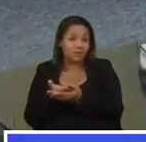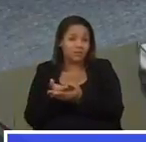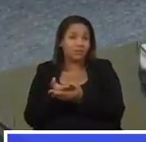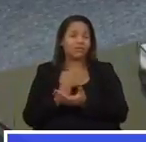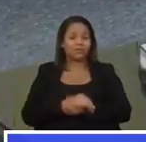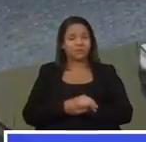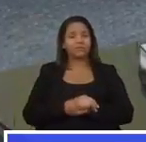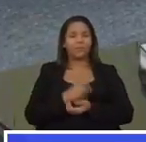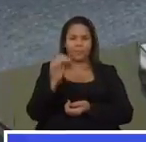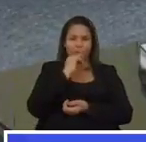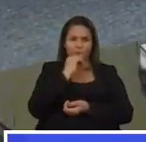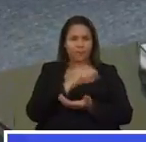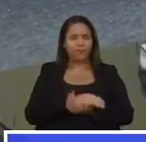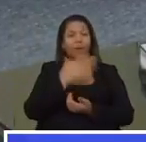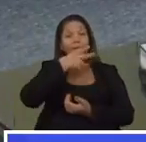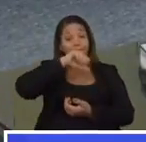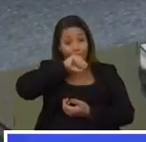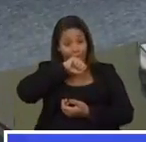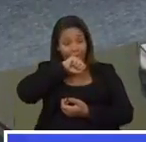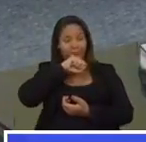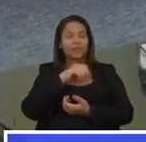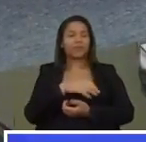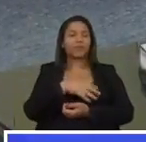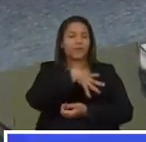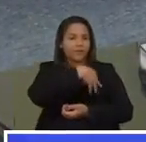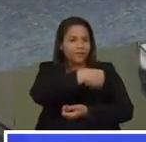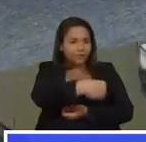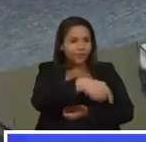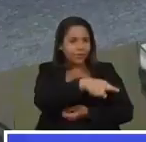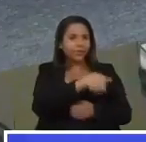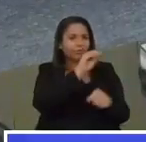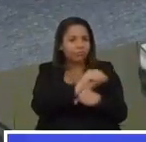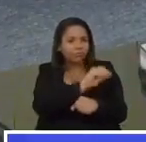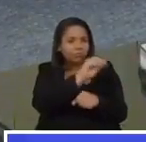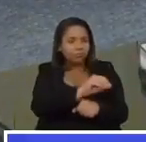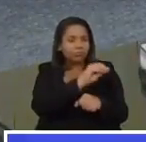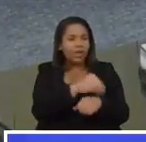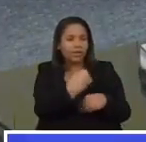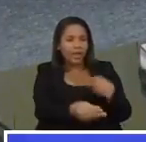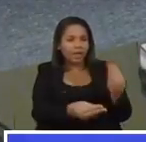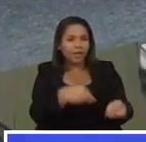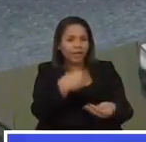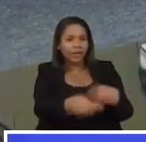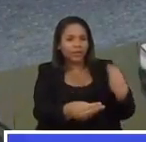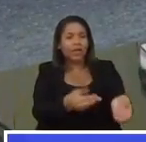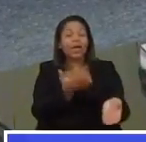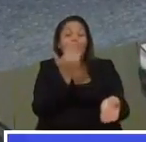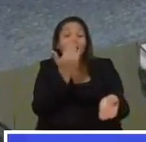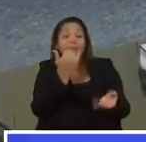pai cuida bem da sua filha, se alimenta ela para crescer, se dá educação à sua